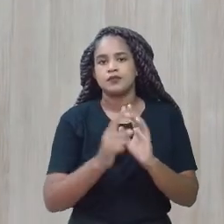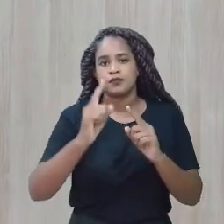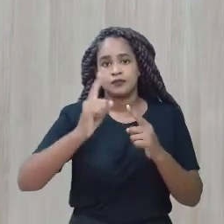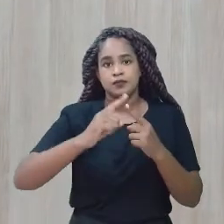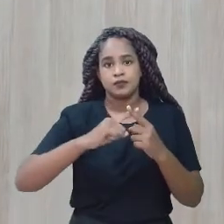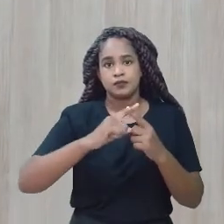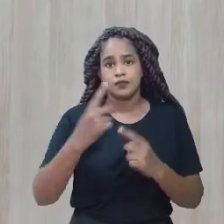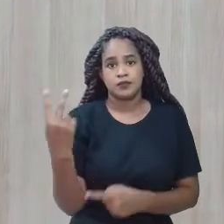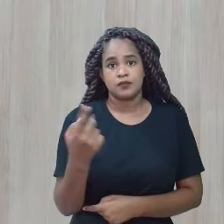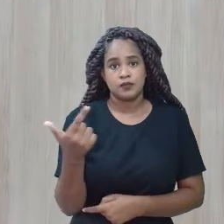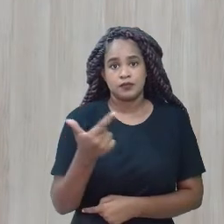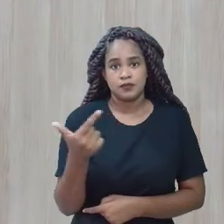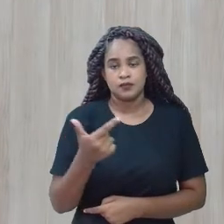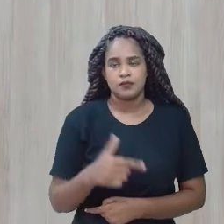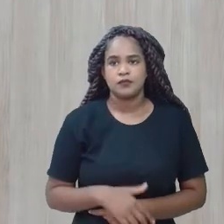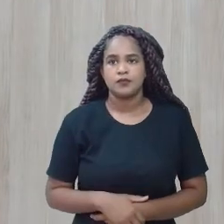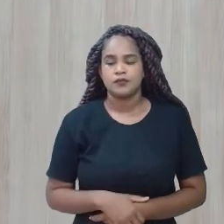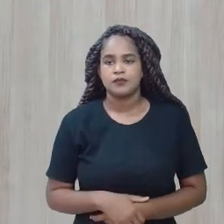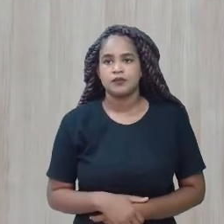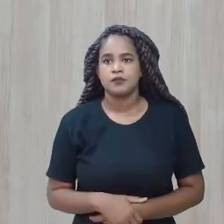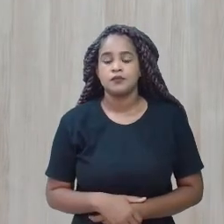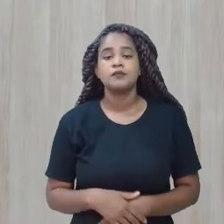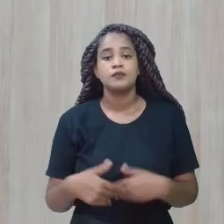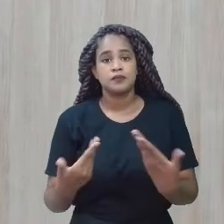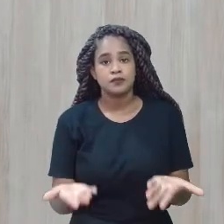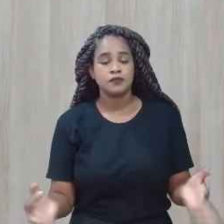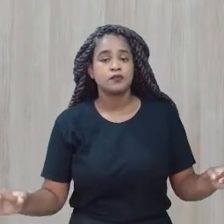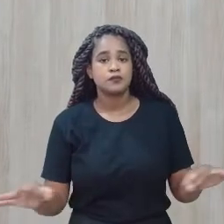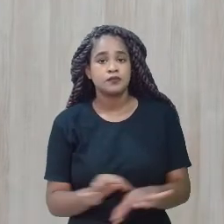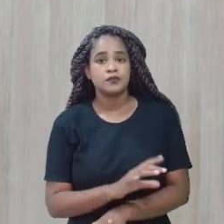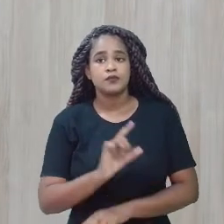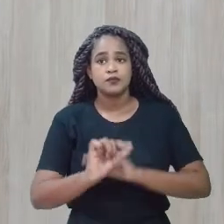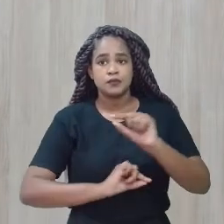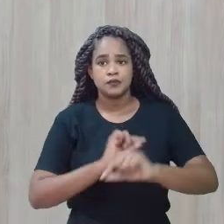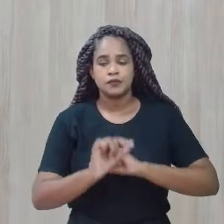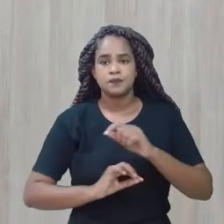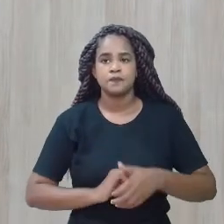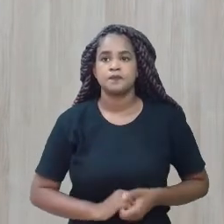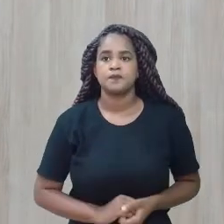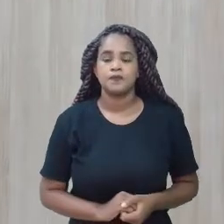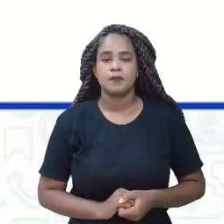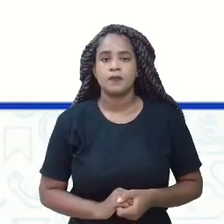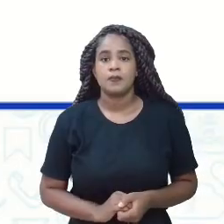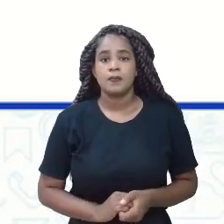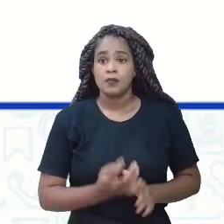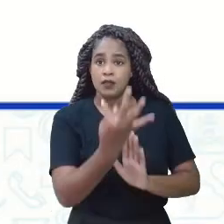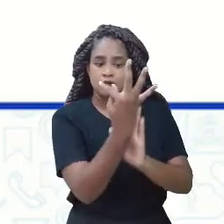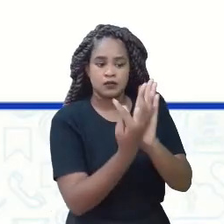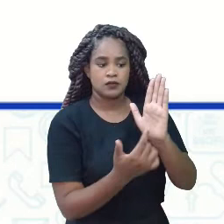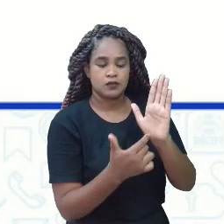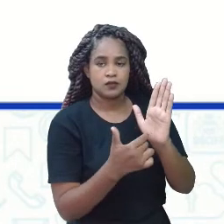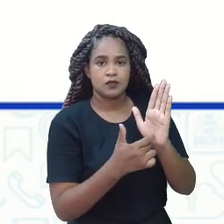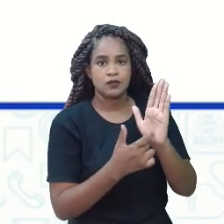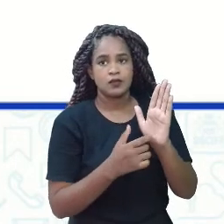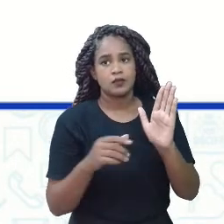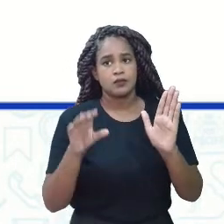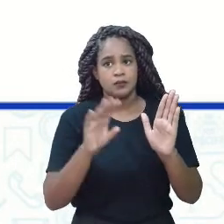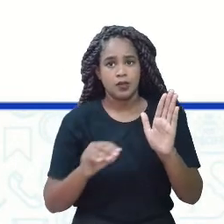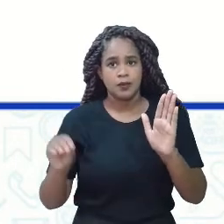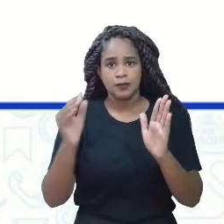secundário. Então, concluímos que ao produzir textos, sejam eles orais, quando